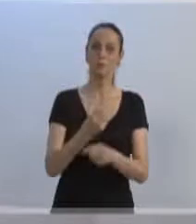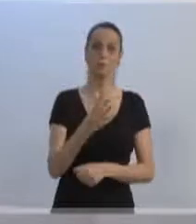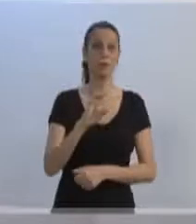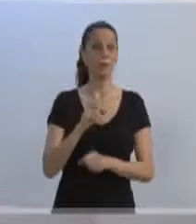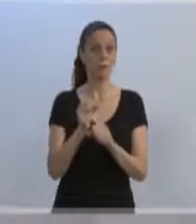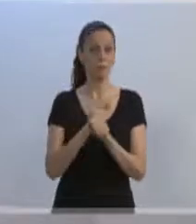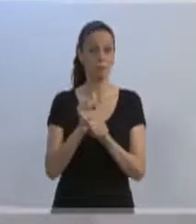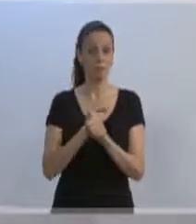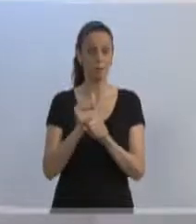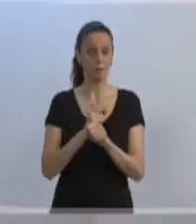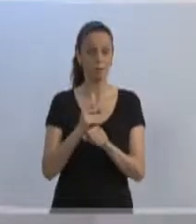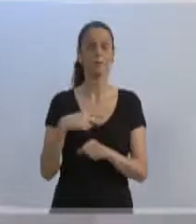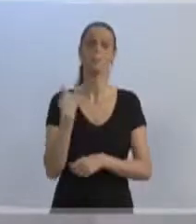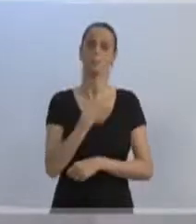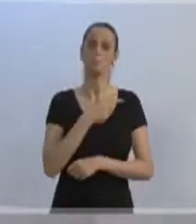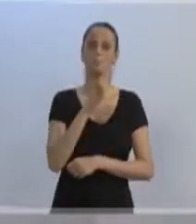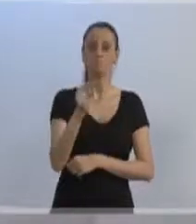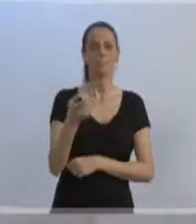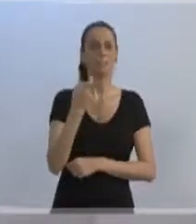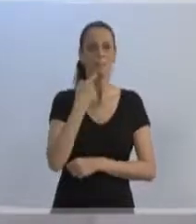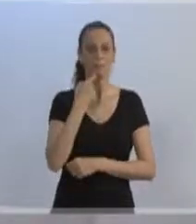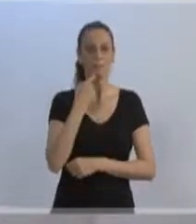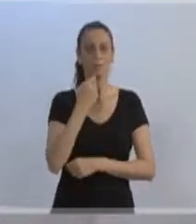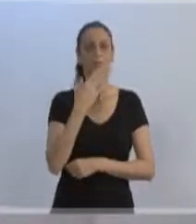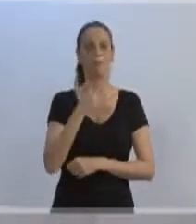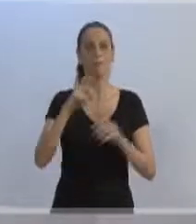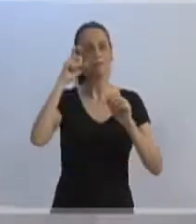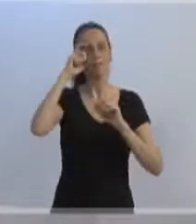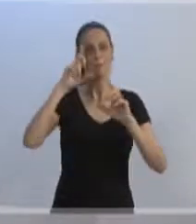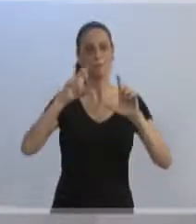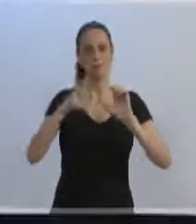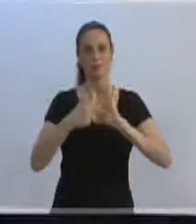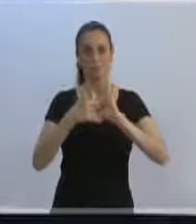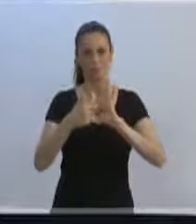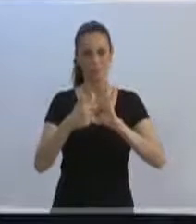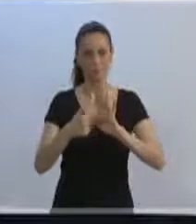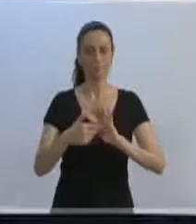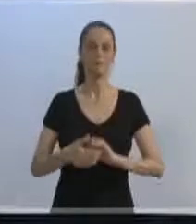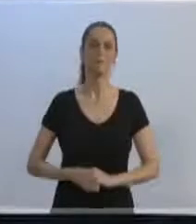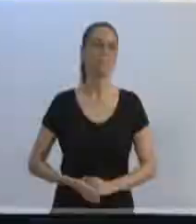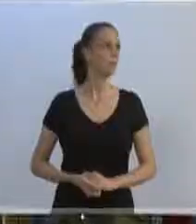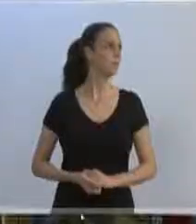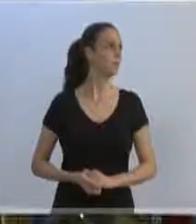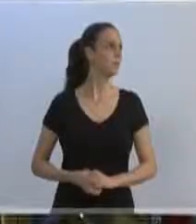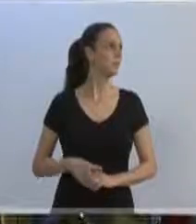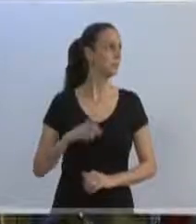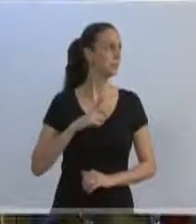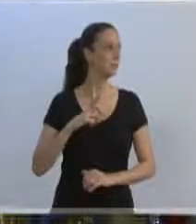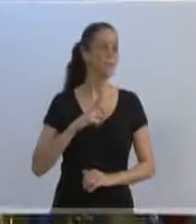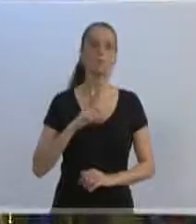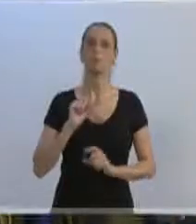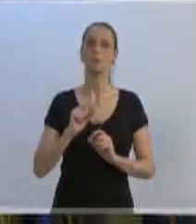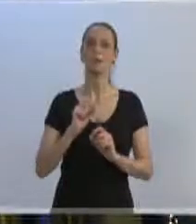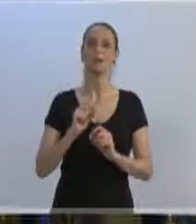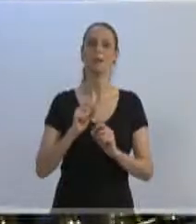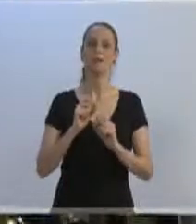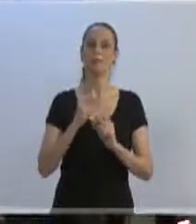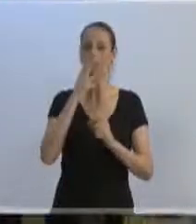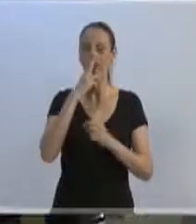estivemos lá na sexta feira eu gostaria de solicitar as imagens da tv l no coquetel de lançamento das